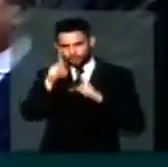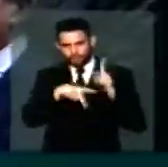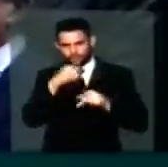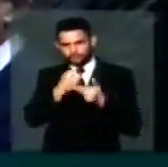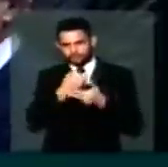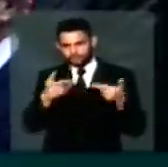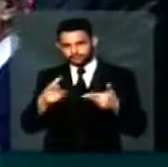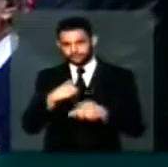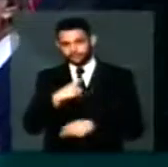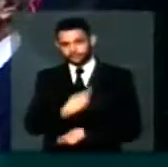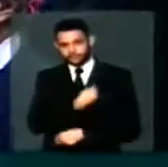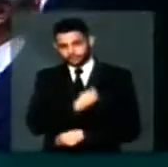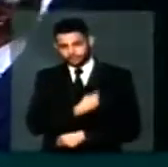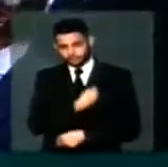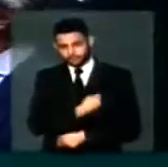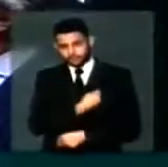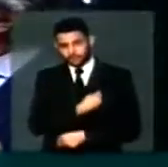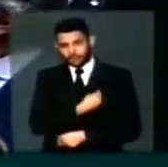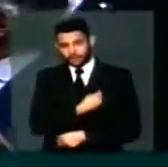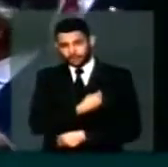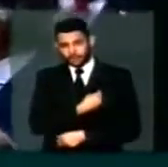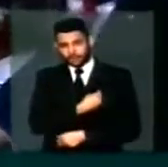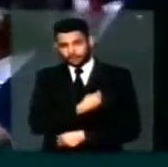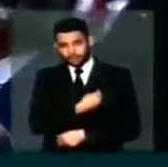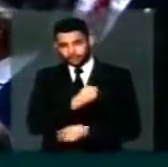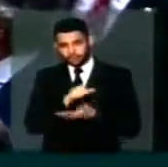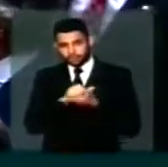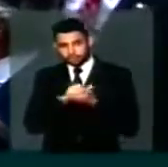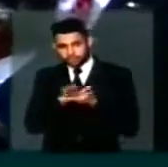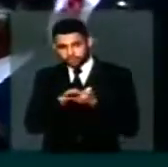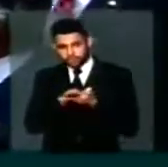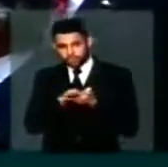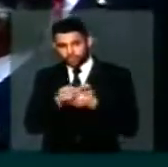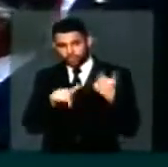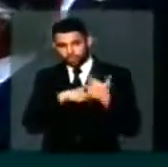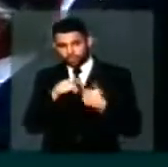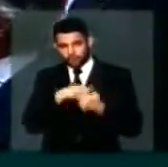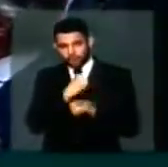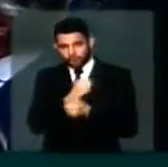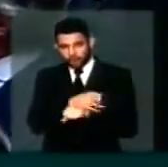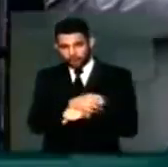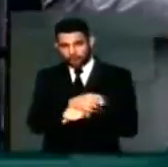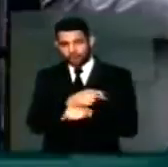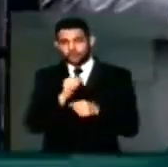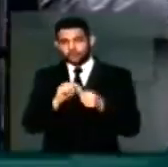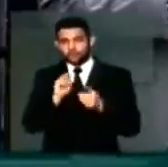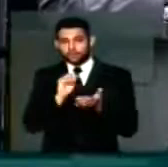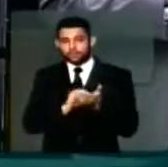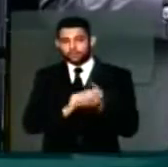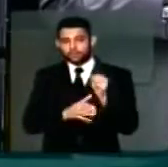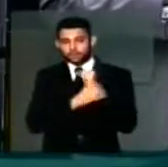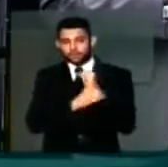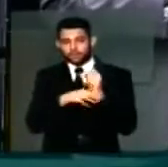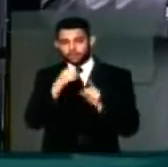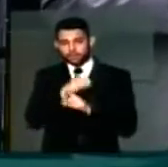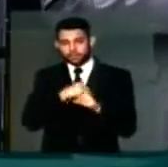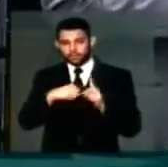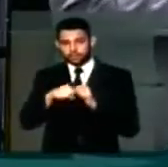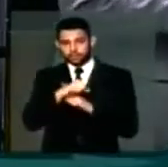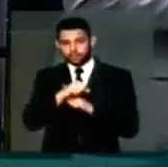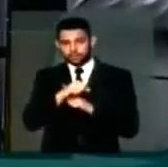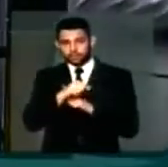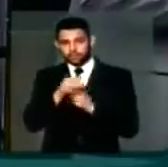pessoas que estarão sendo despedidas do seu emprego gerando uma insegurança social